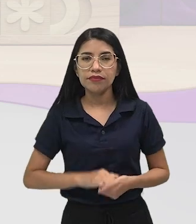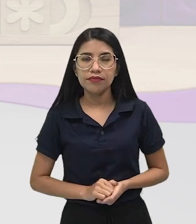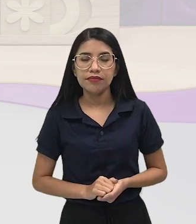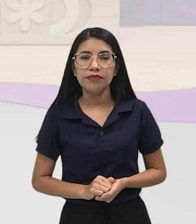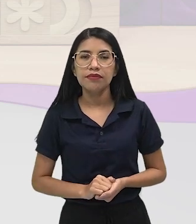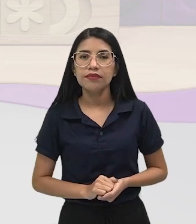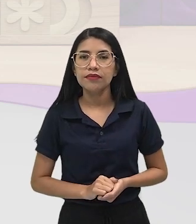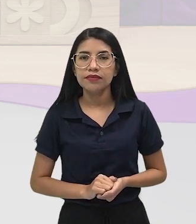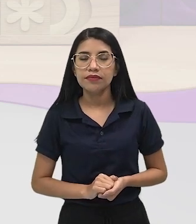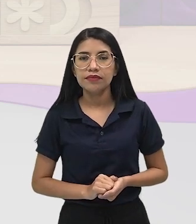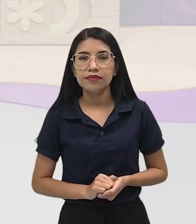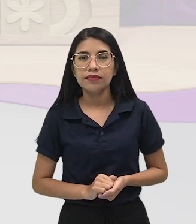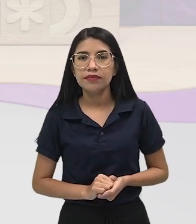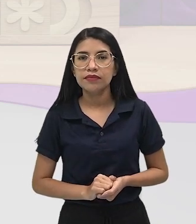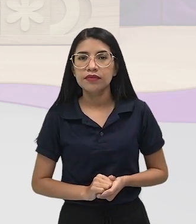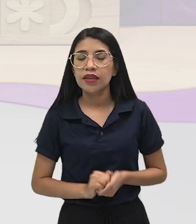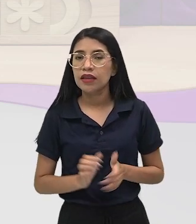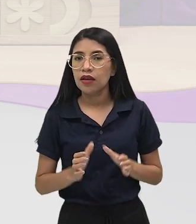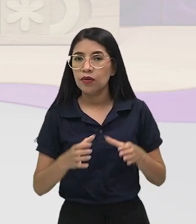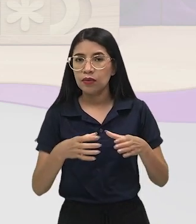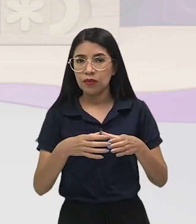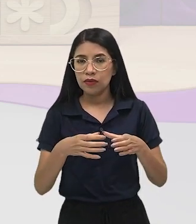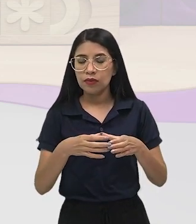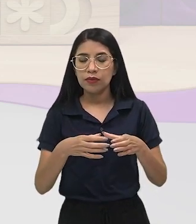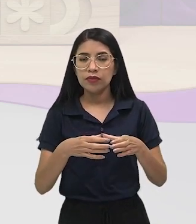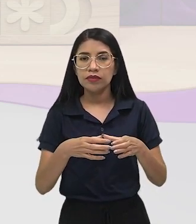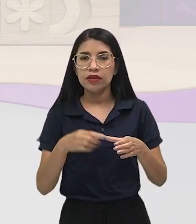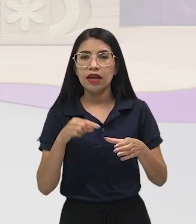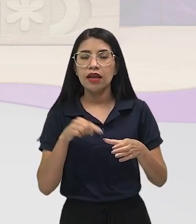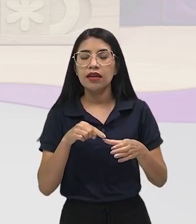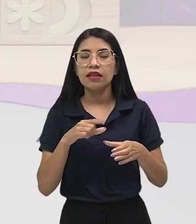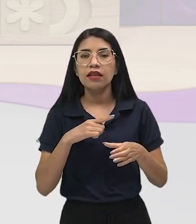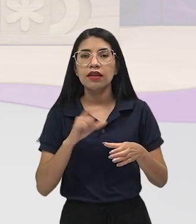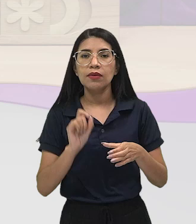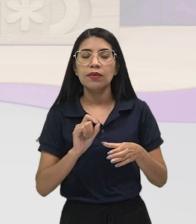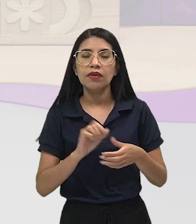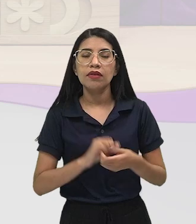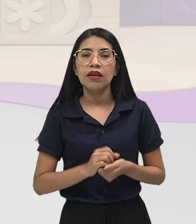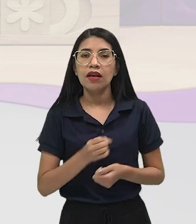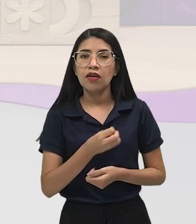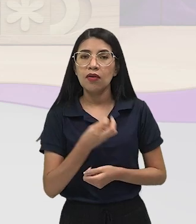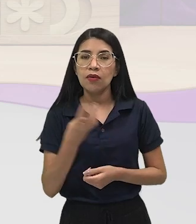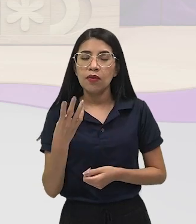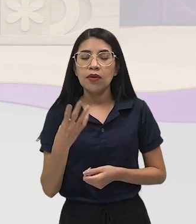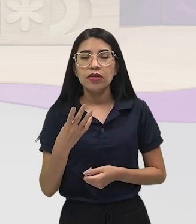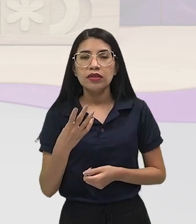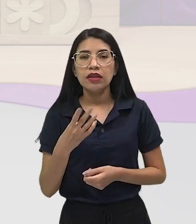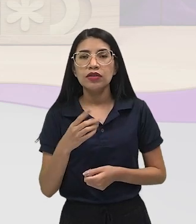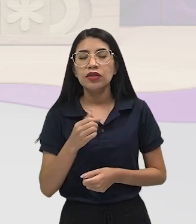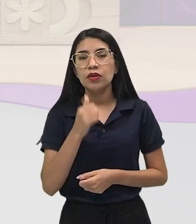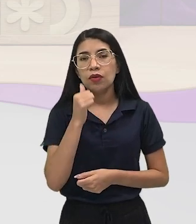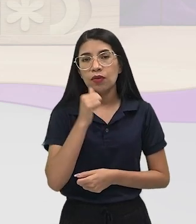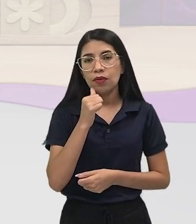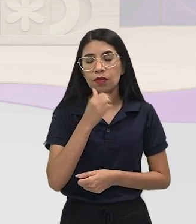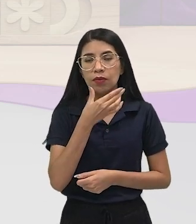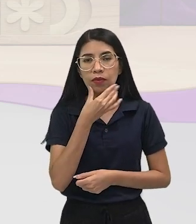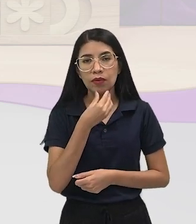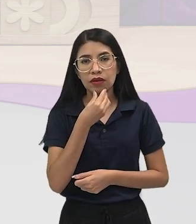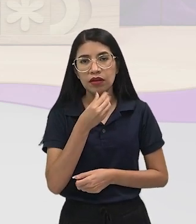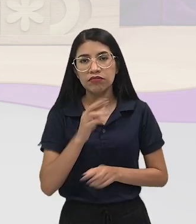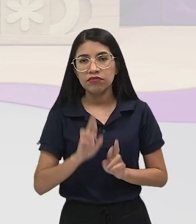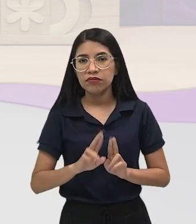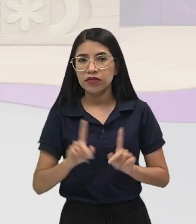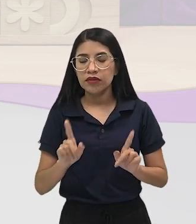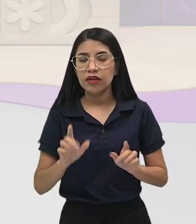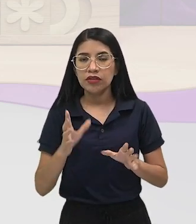Agora, que é um conjunto de alunos, onde existe os quantitativos do sexo masculino e do sexo